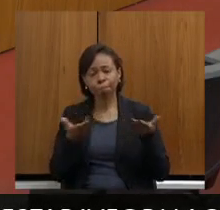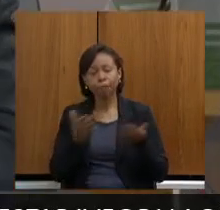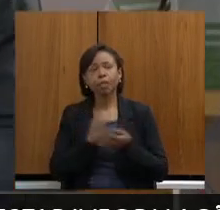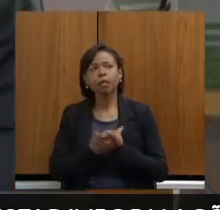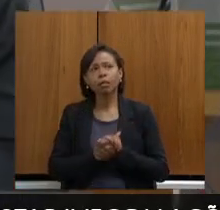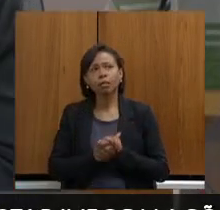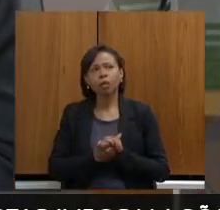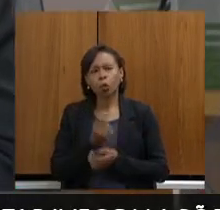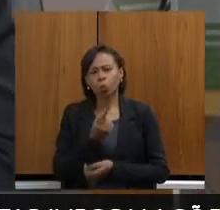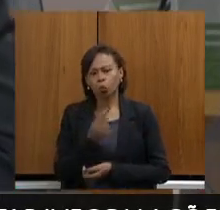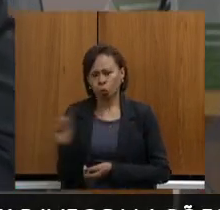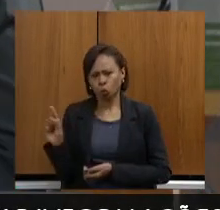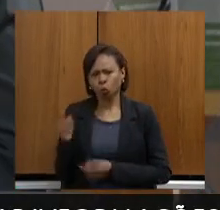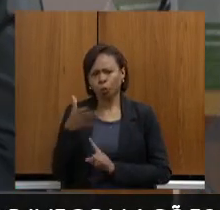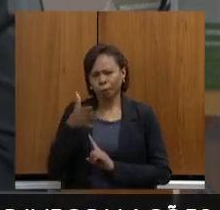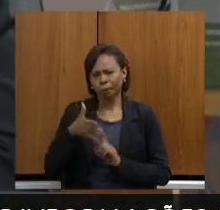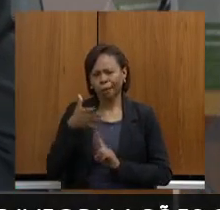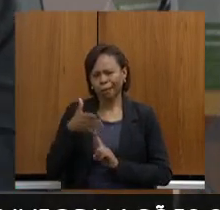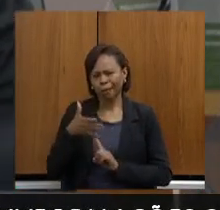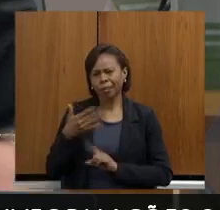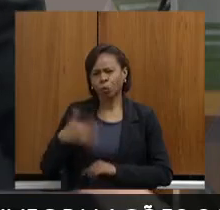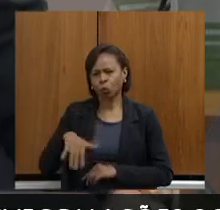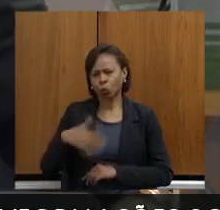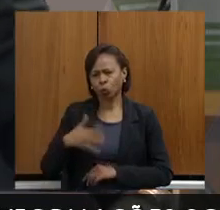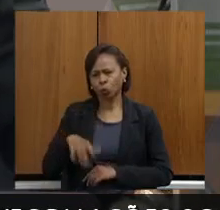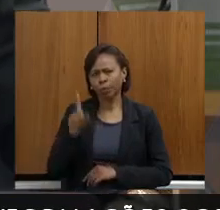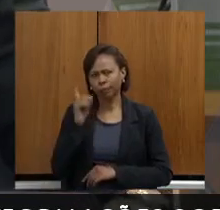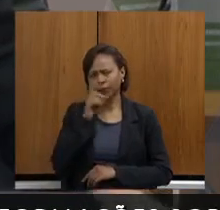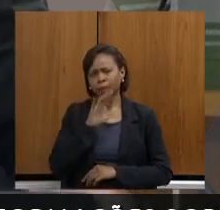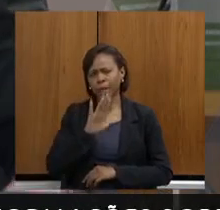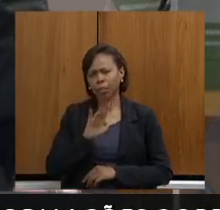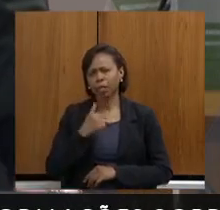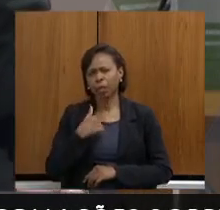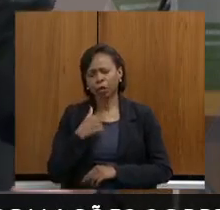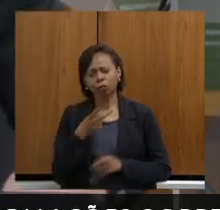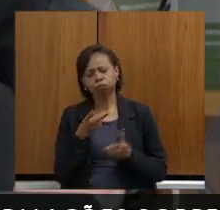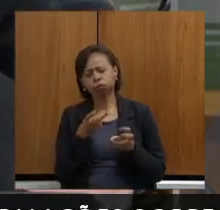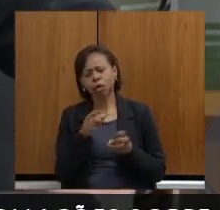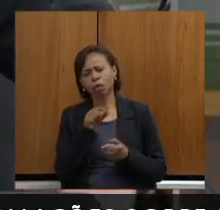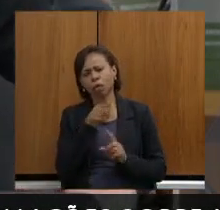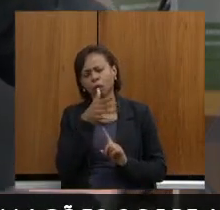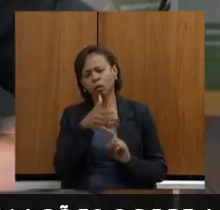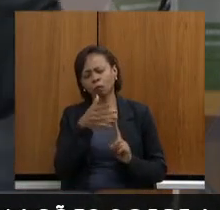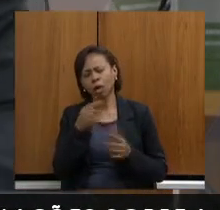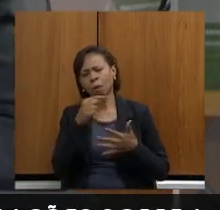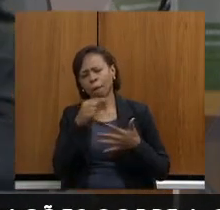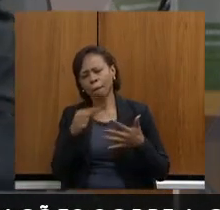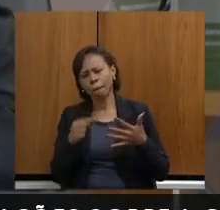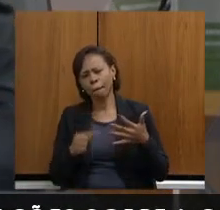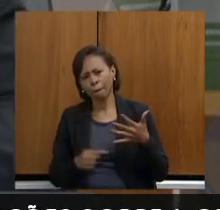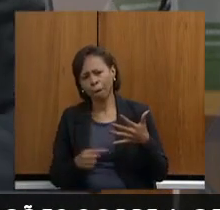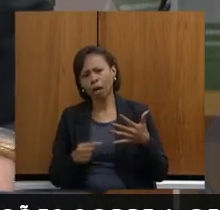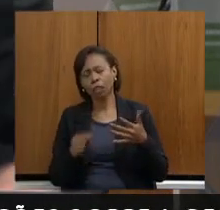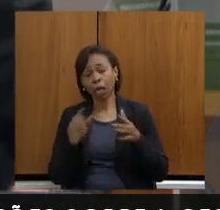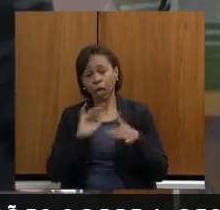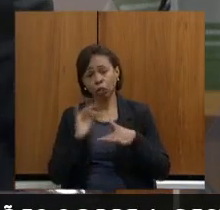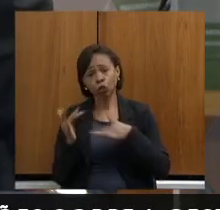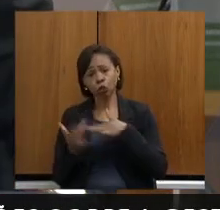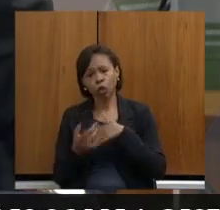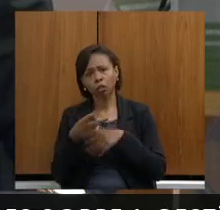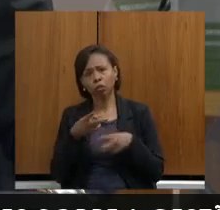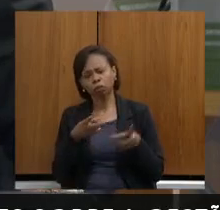é é desafiante mas eu pontuei assistir à apresentação da senhora pelas redes sociais e